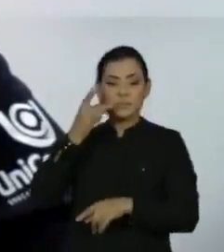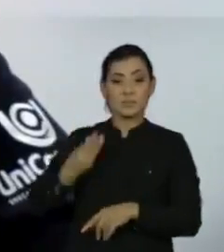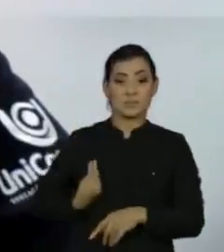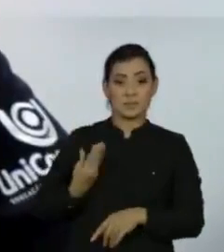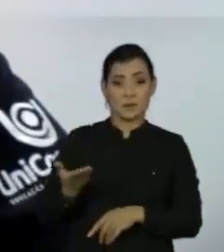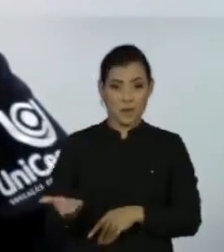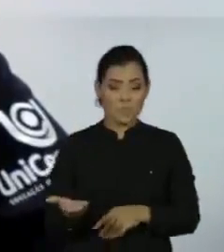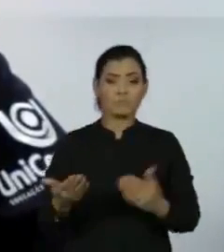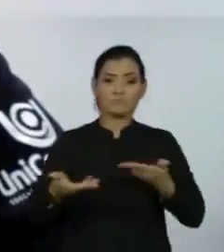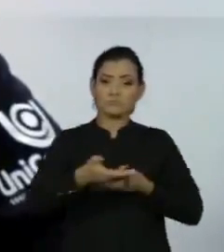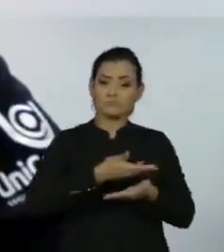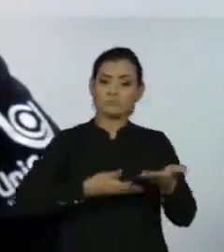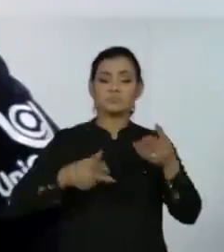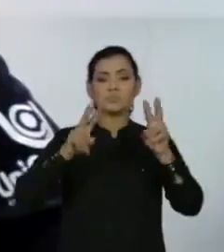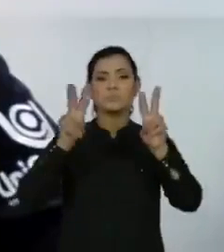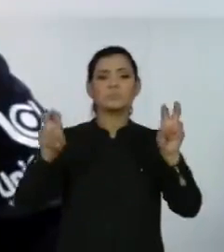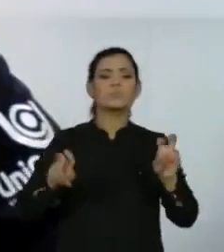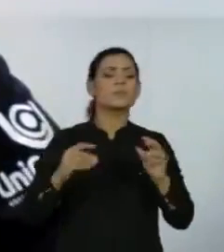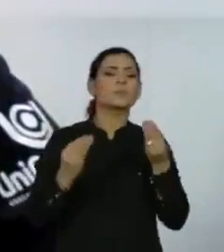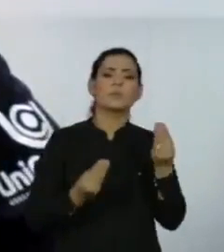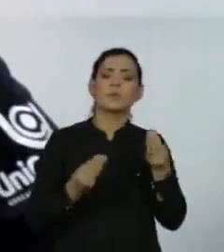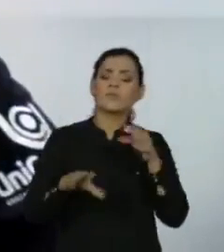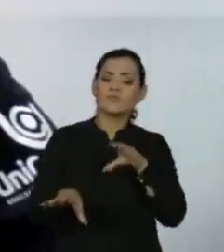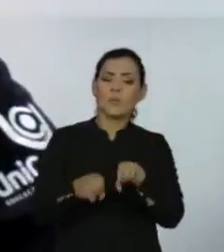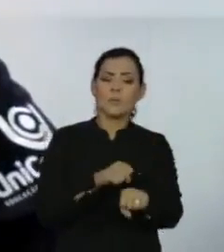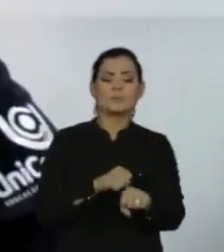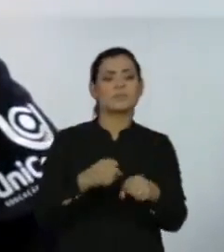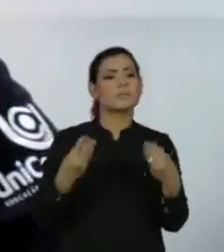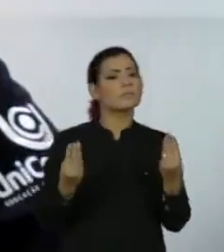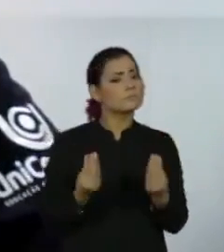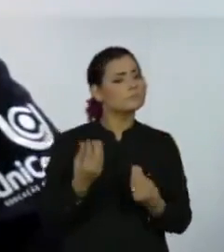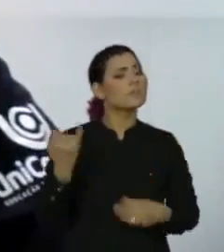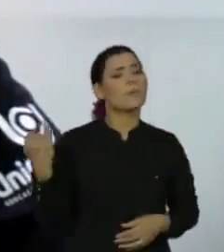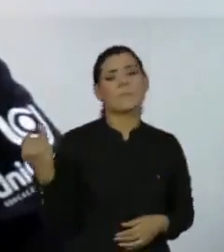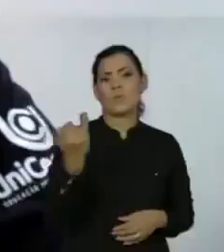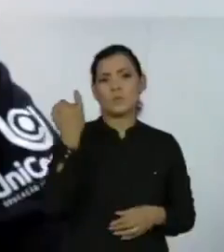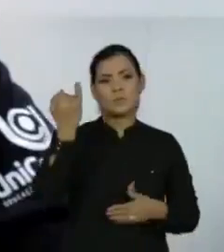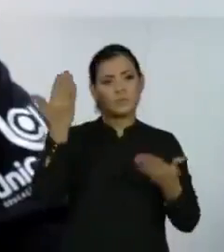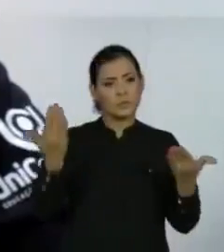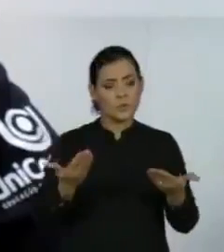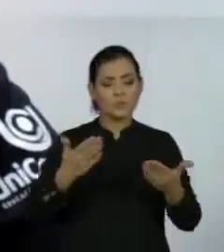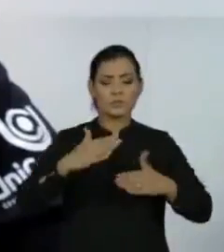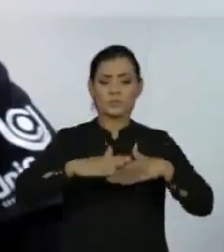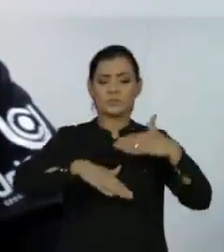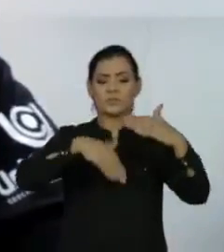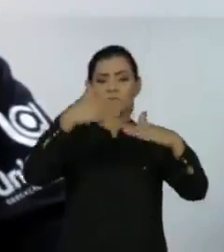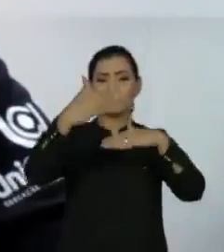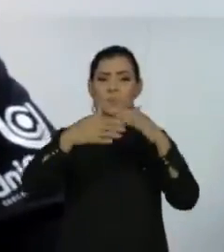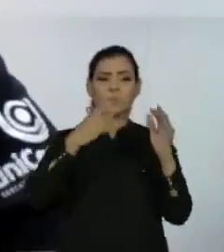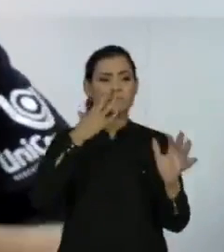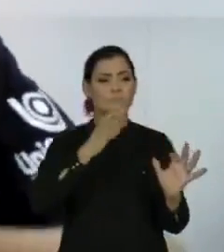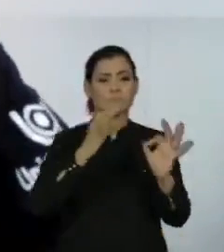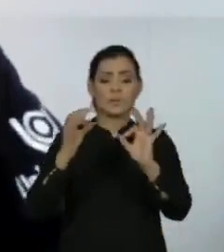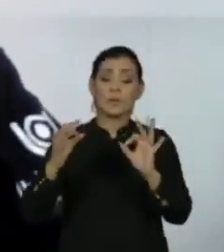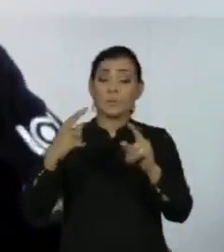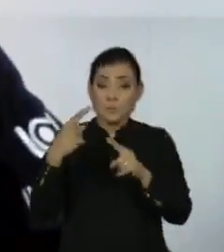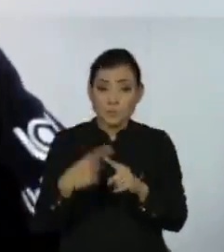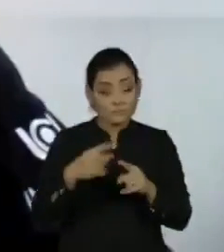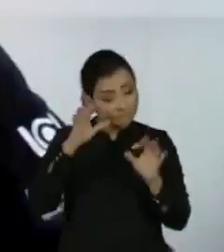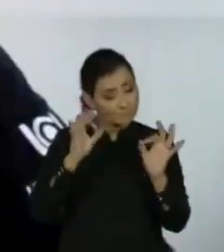gente volta para o tema da formação, né? Como é importante esse acompanhamento e o desenvolvimento, porque nada